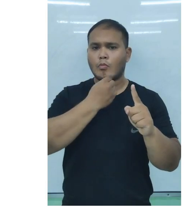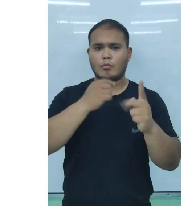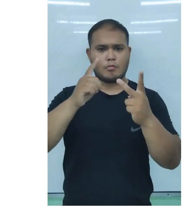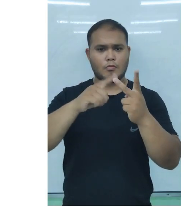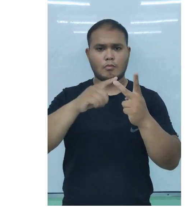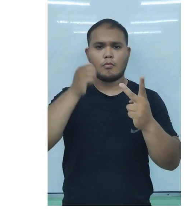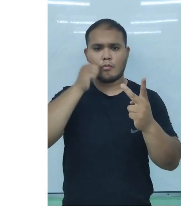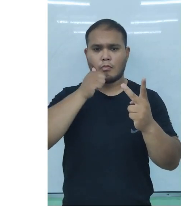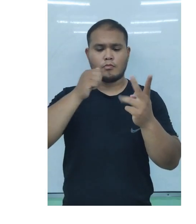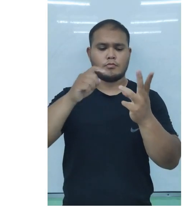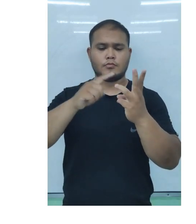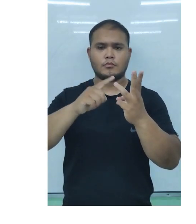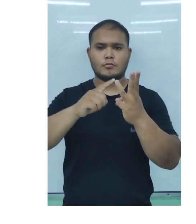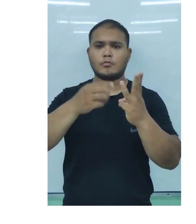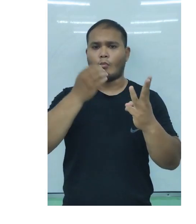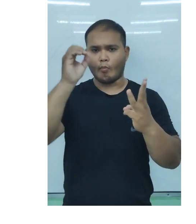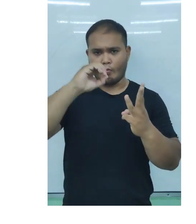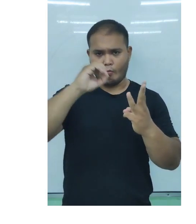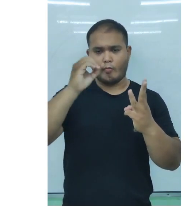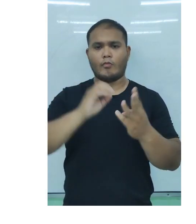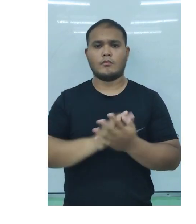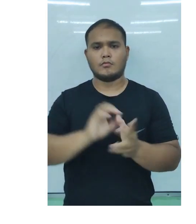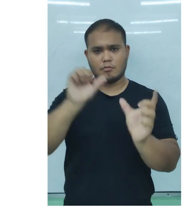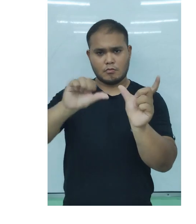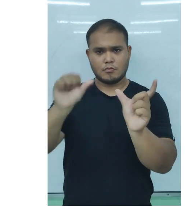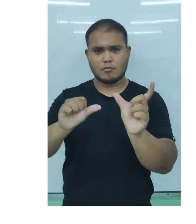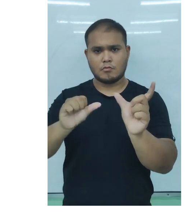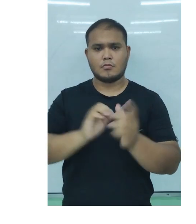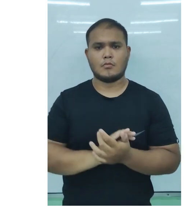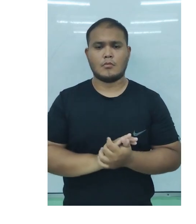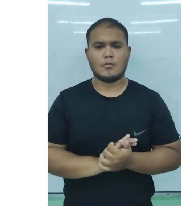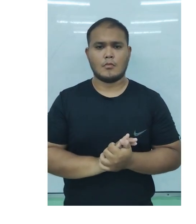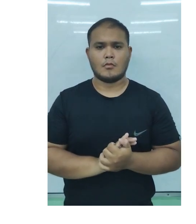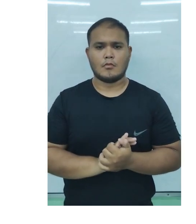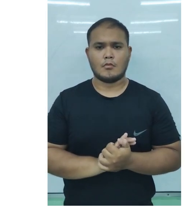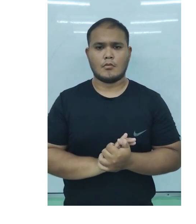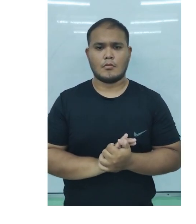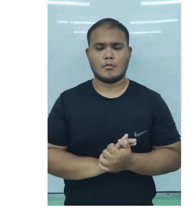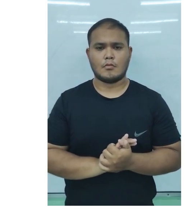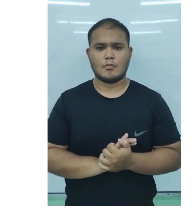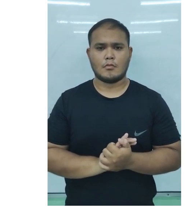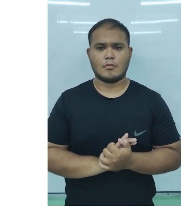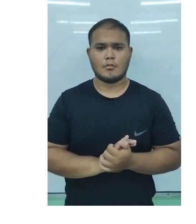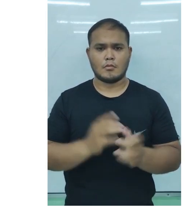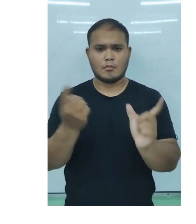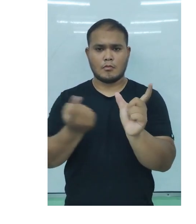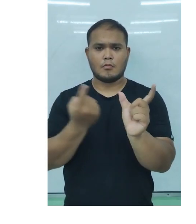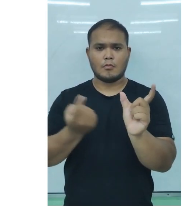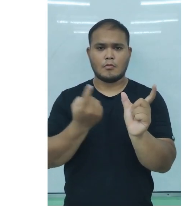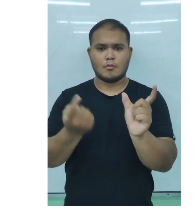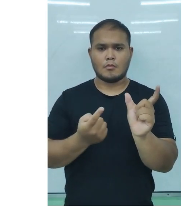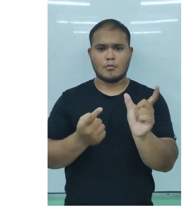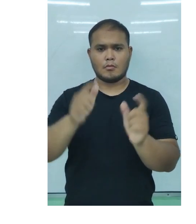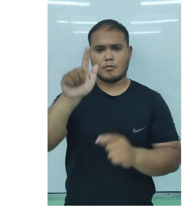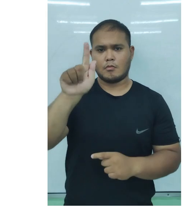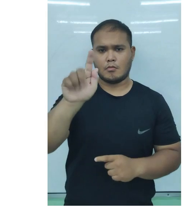busca aqui no singular o genitivo, acres, e essa desinência is